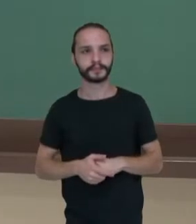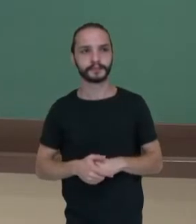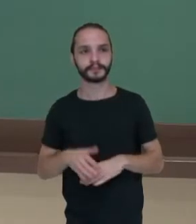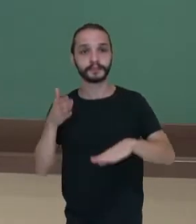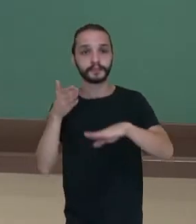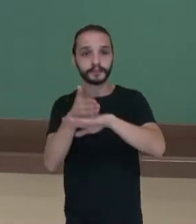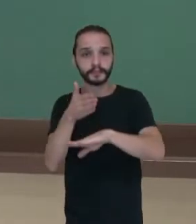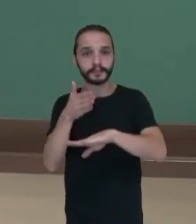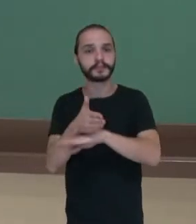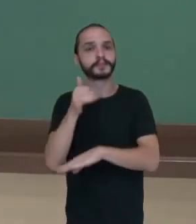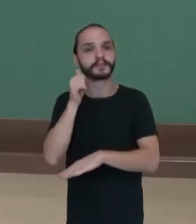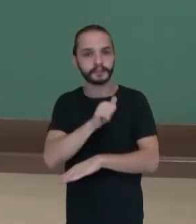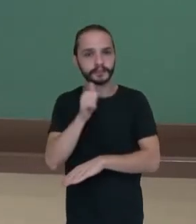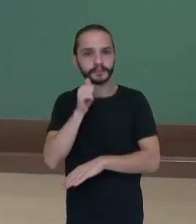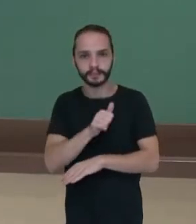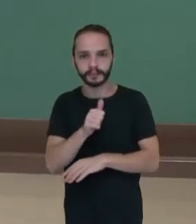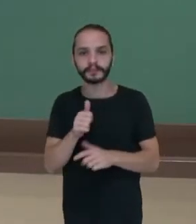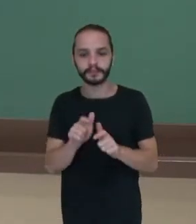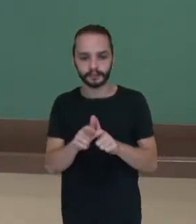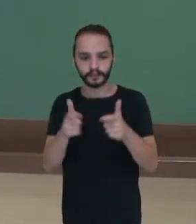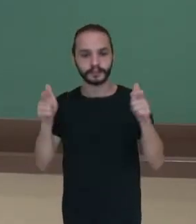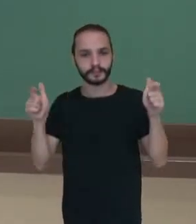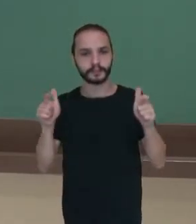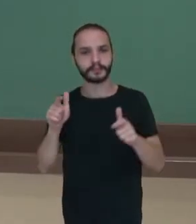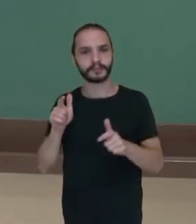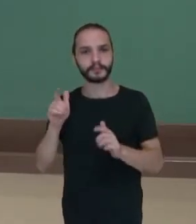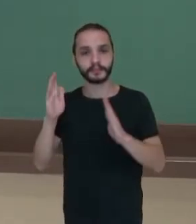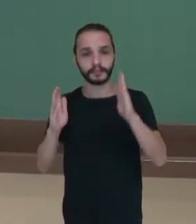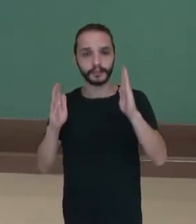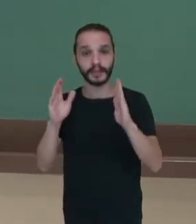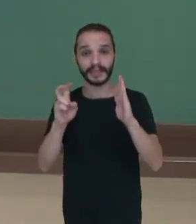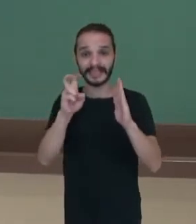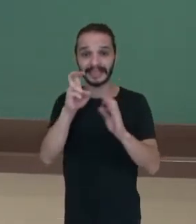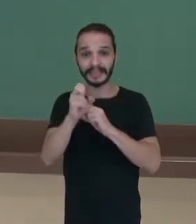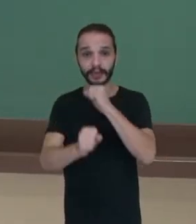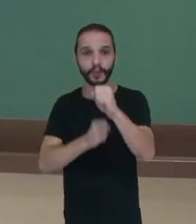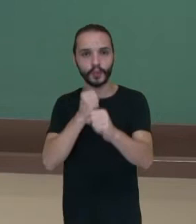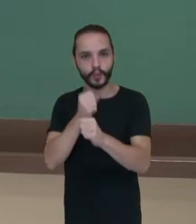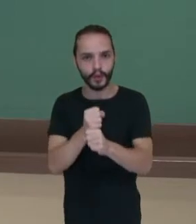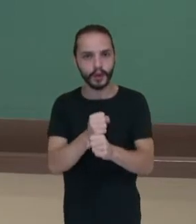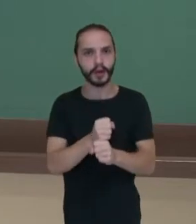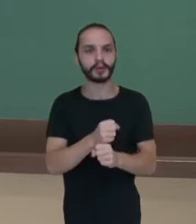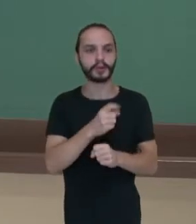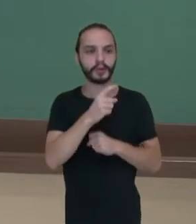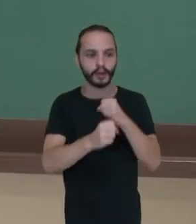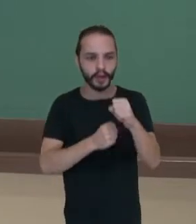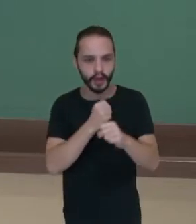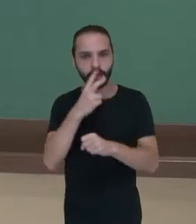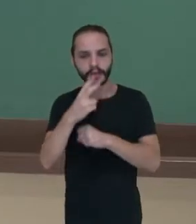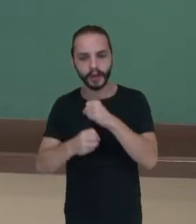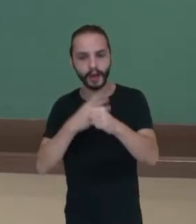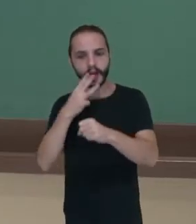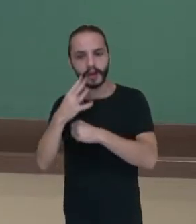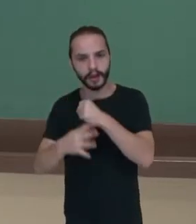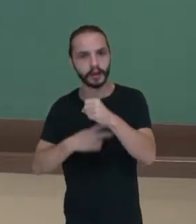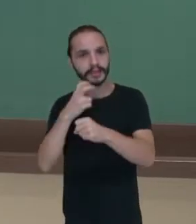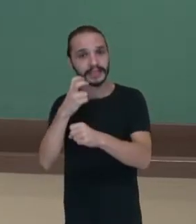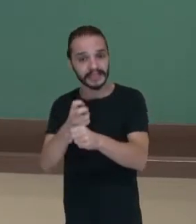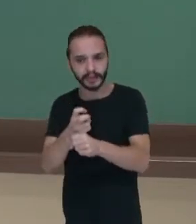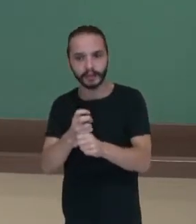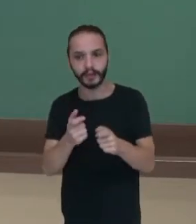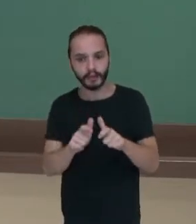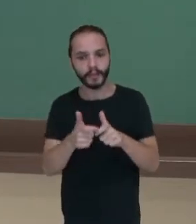mulheres aumentou ali durante 5 anos seguidos, teve uma crescente, né? Mas